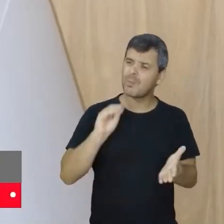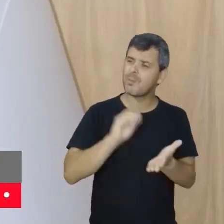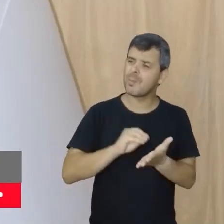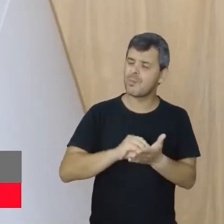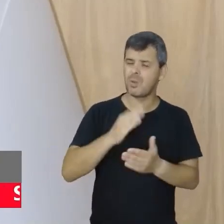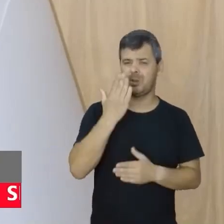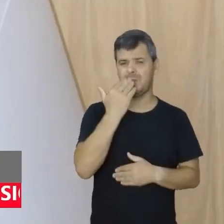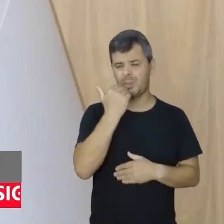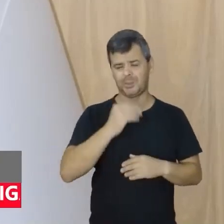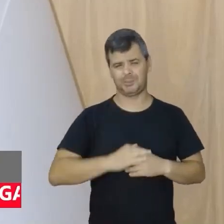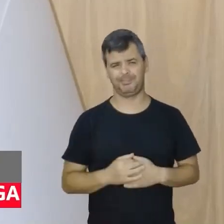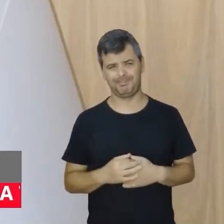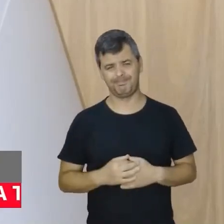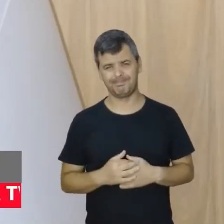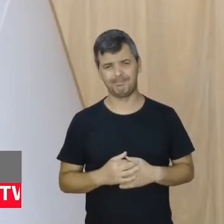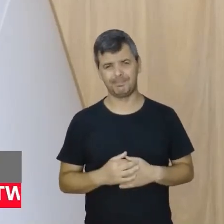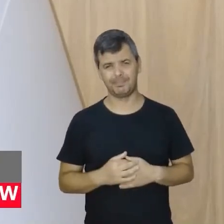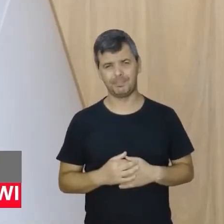de alimentos.